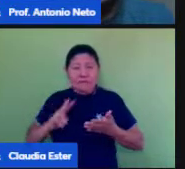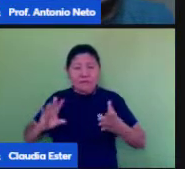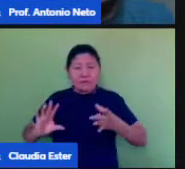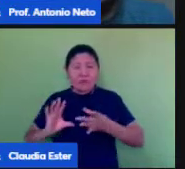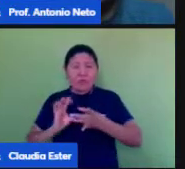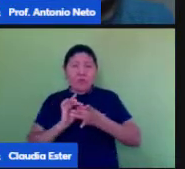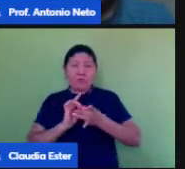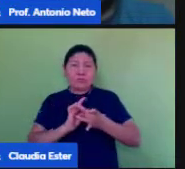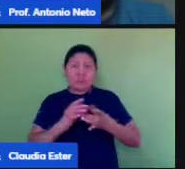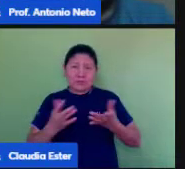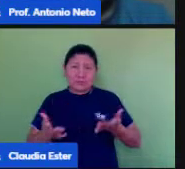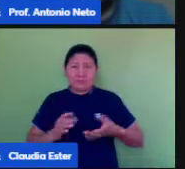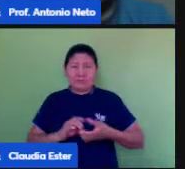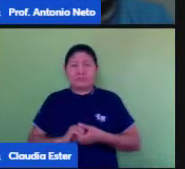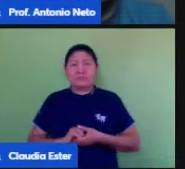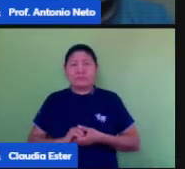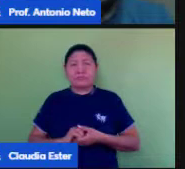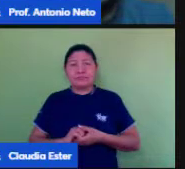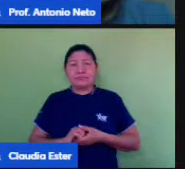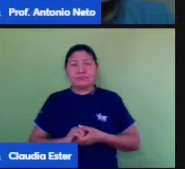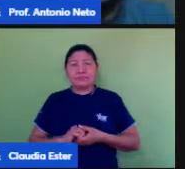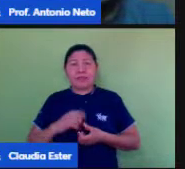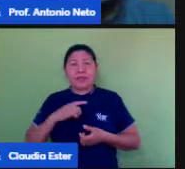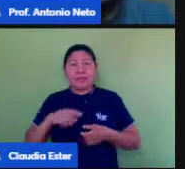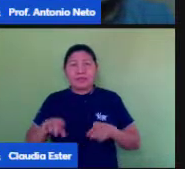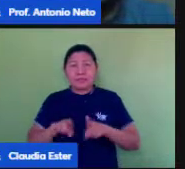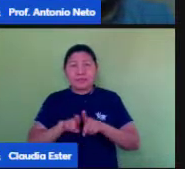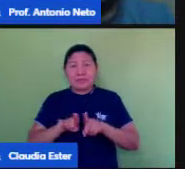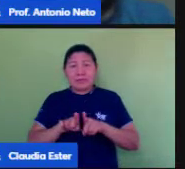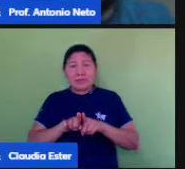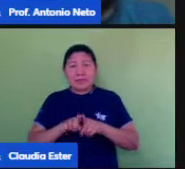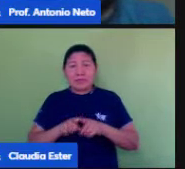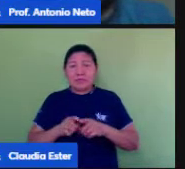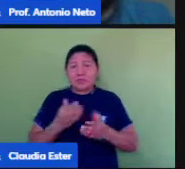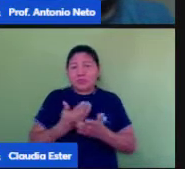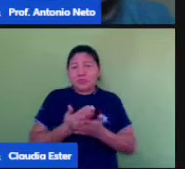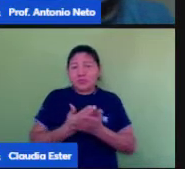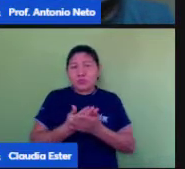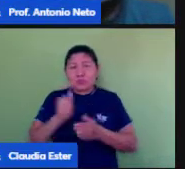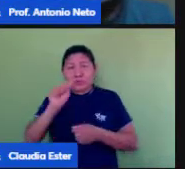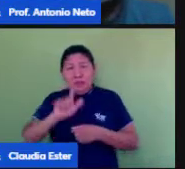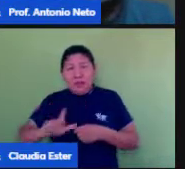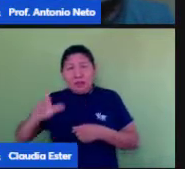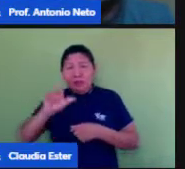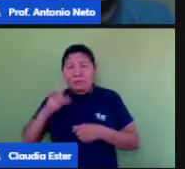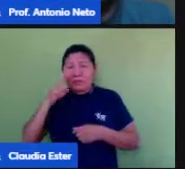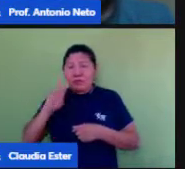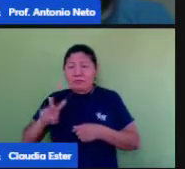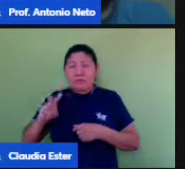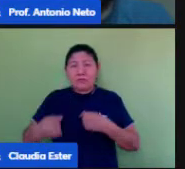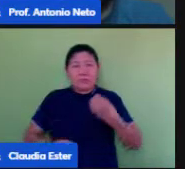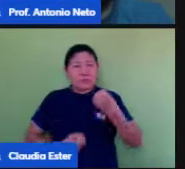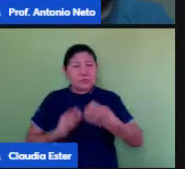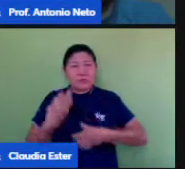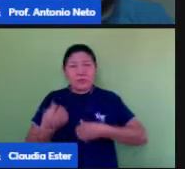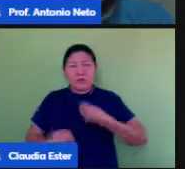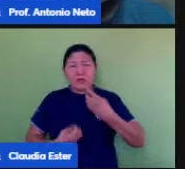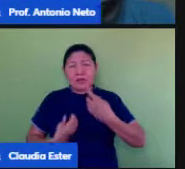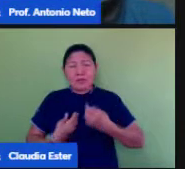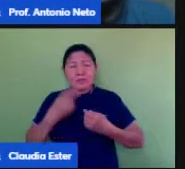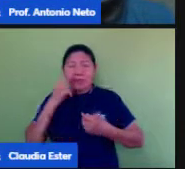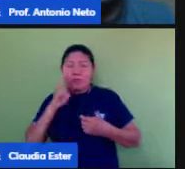contextuais. No campo de atuação artístico-literário, observar em poemas concretos o formato,